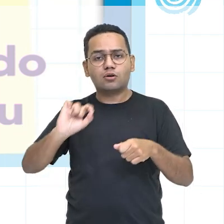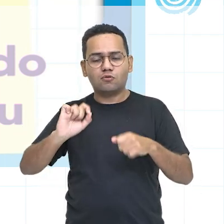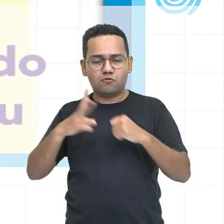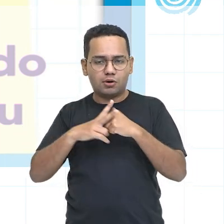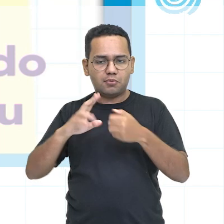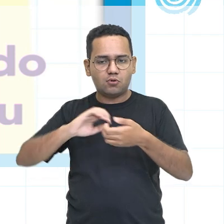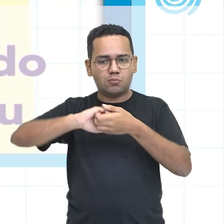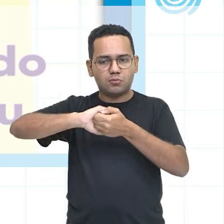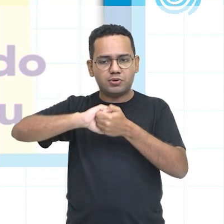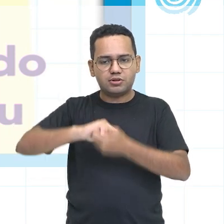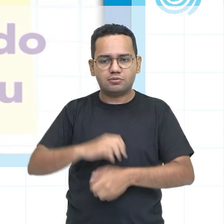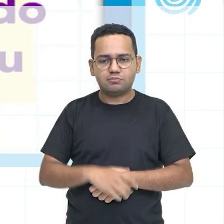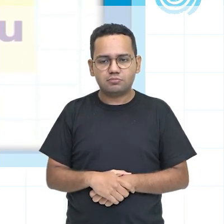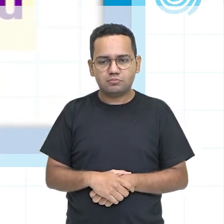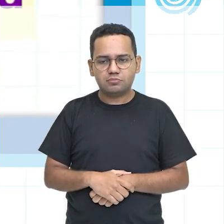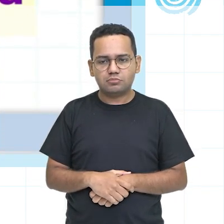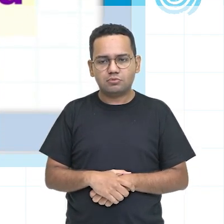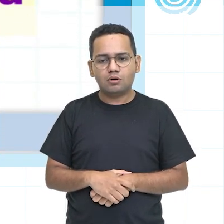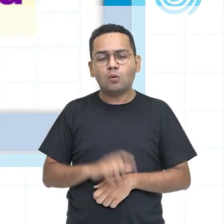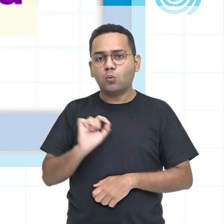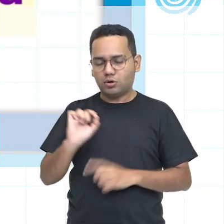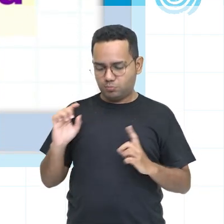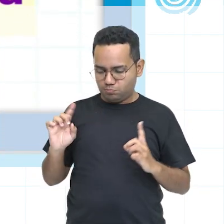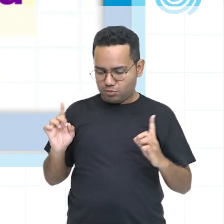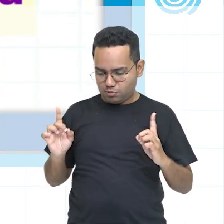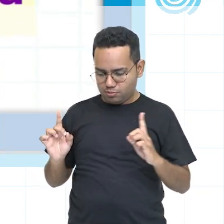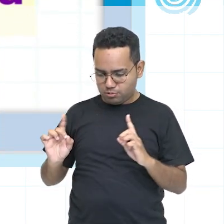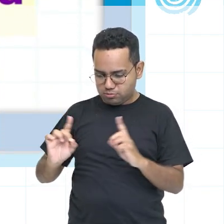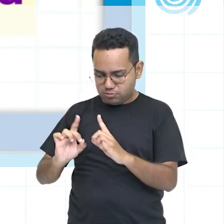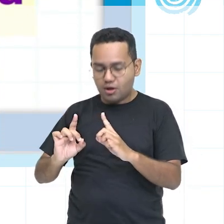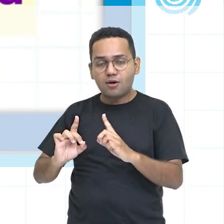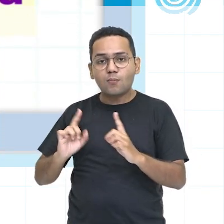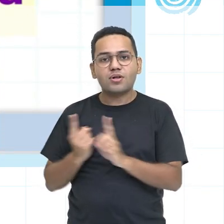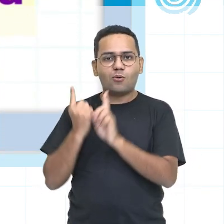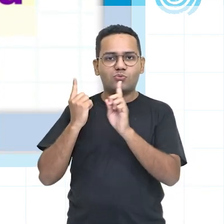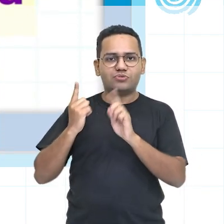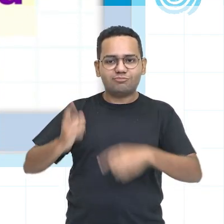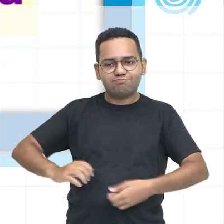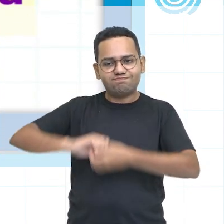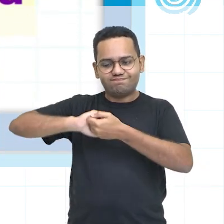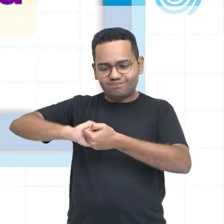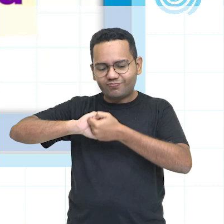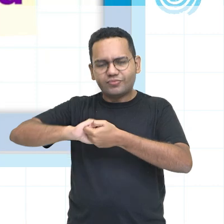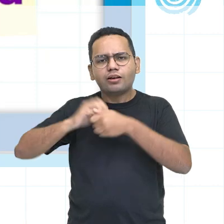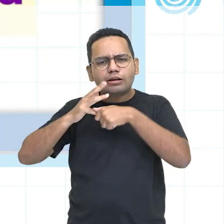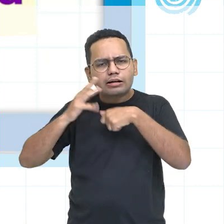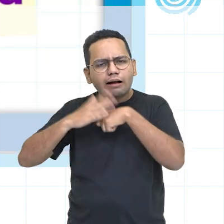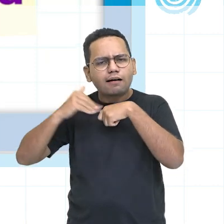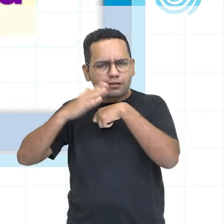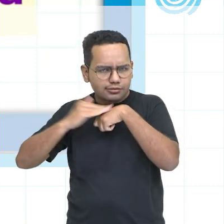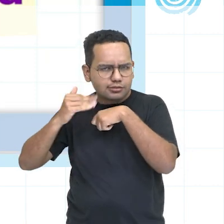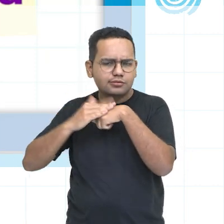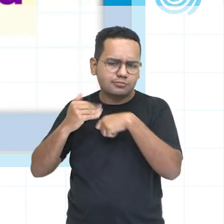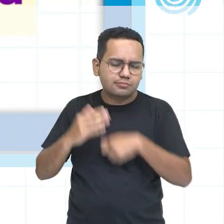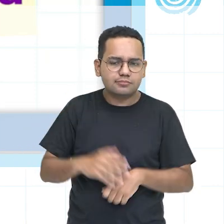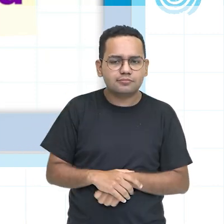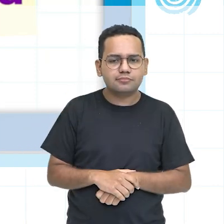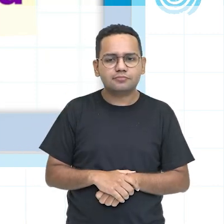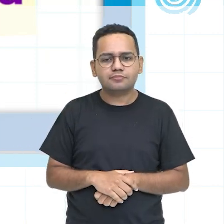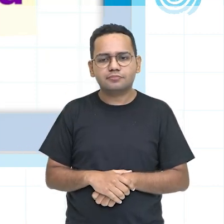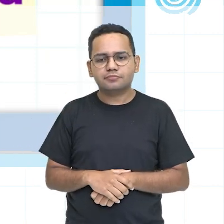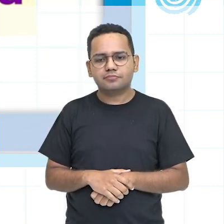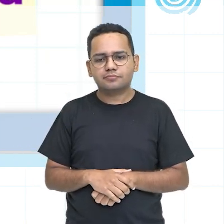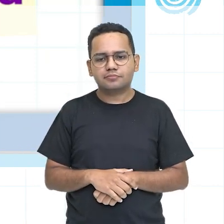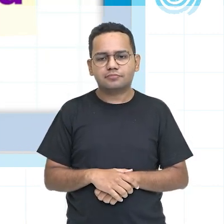indicando como Tom cumprimentou o seu amigo Jack, tá certo? Cheio de carinho, né? Cheerfully quer dizer